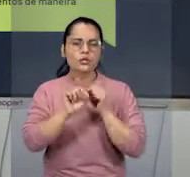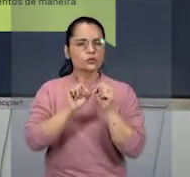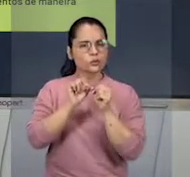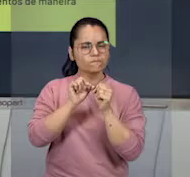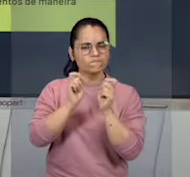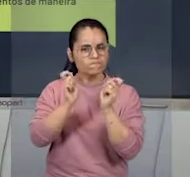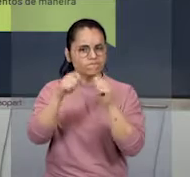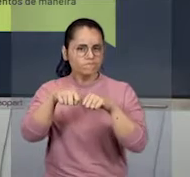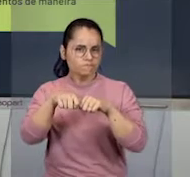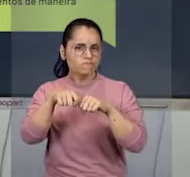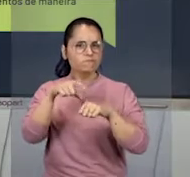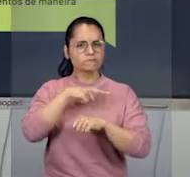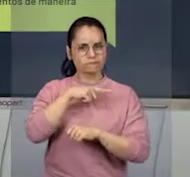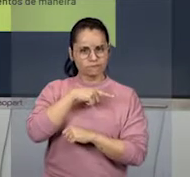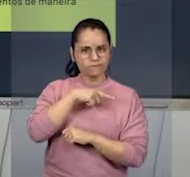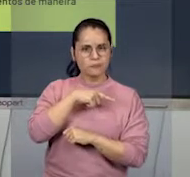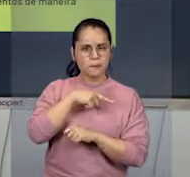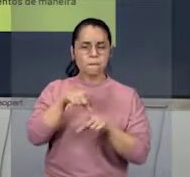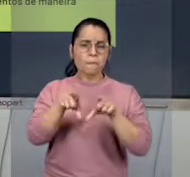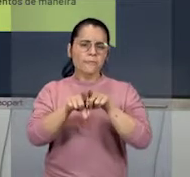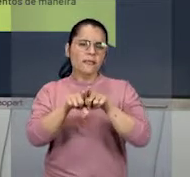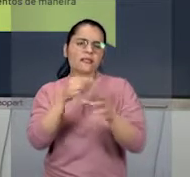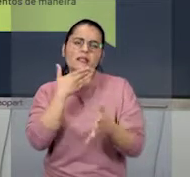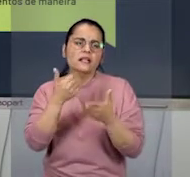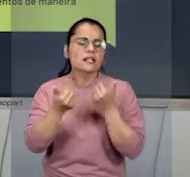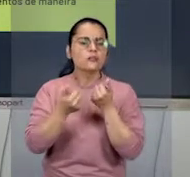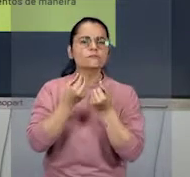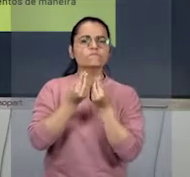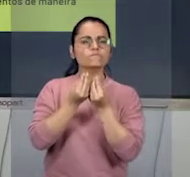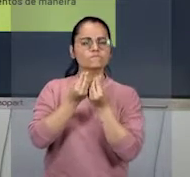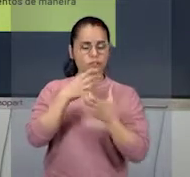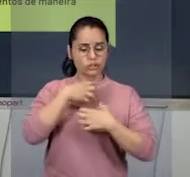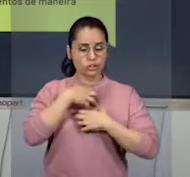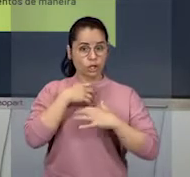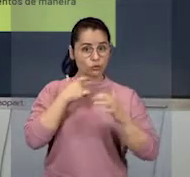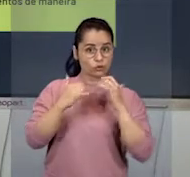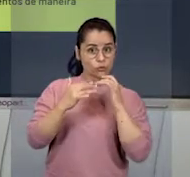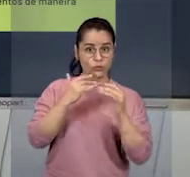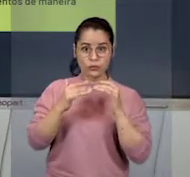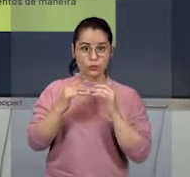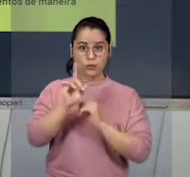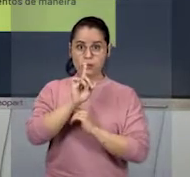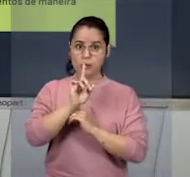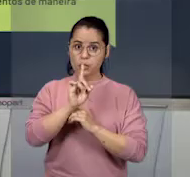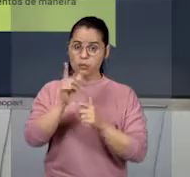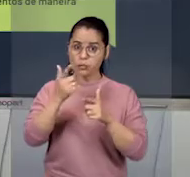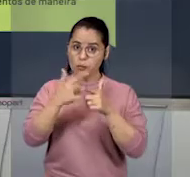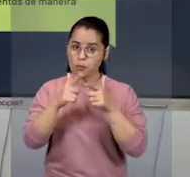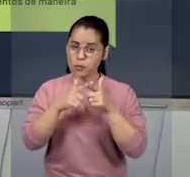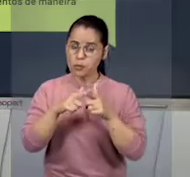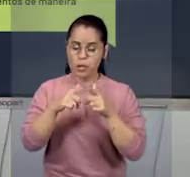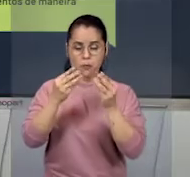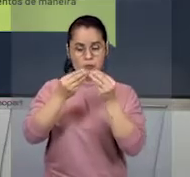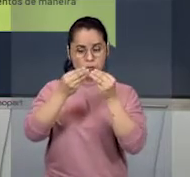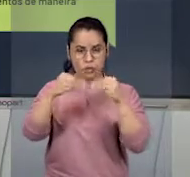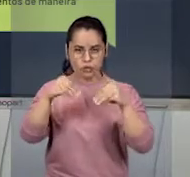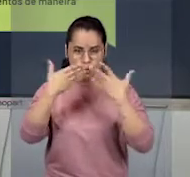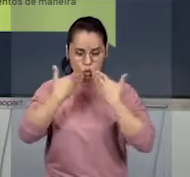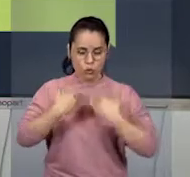suas capacidades e a melhor maneira de se movimentar para não danificar o corpo,